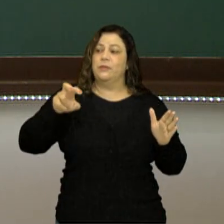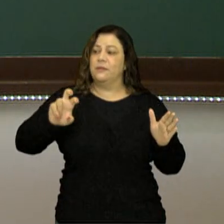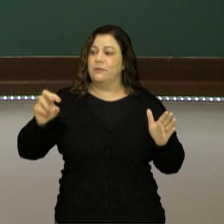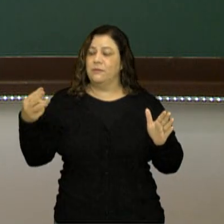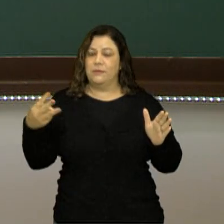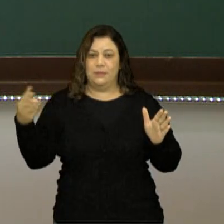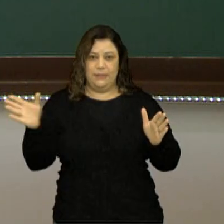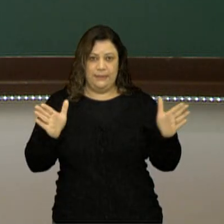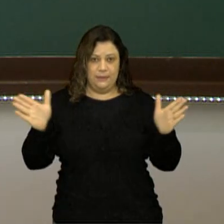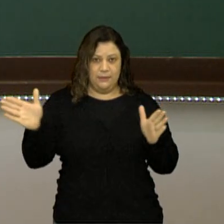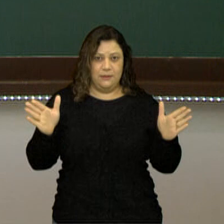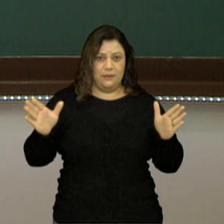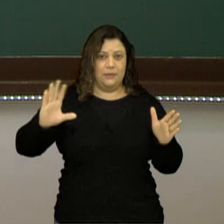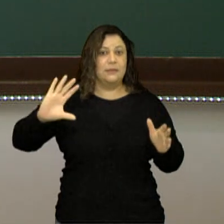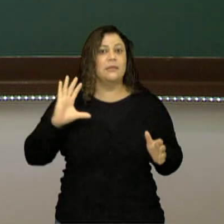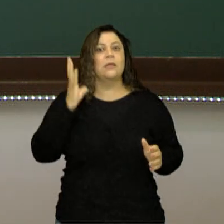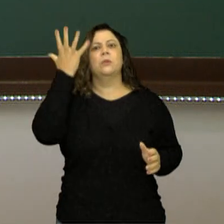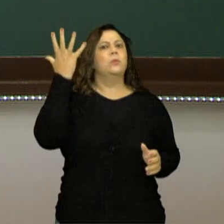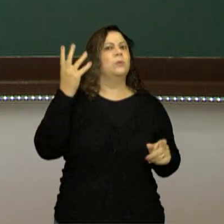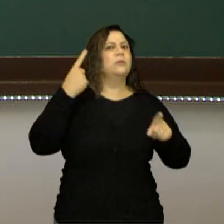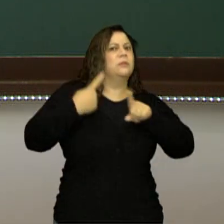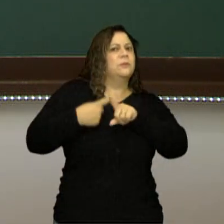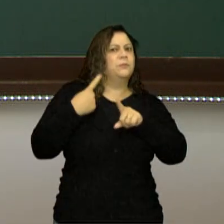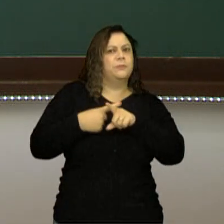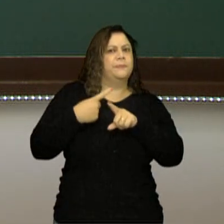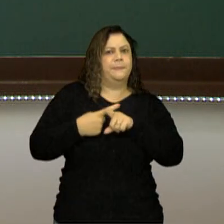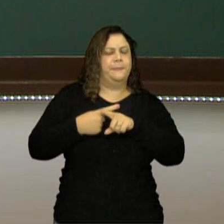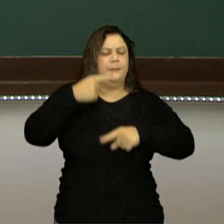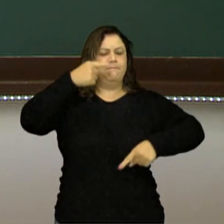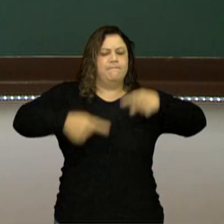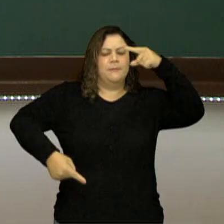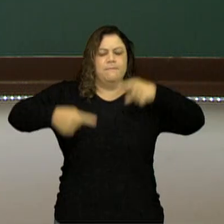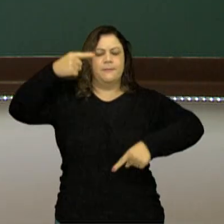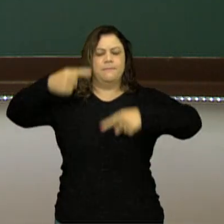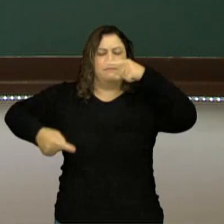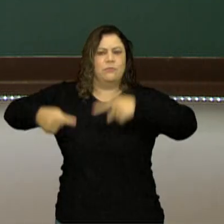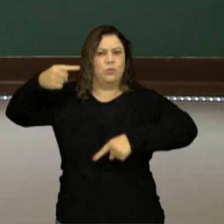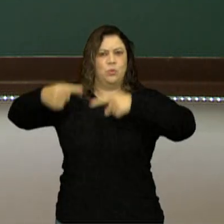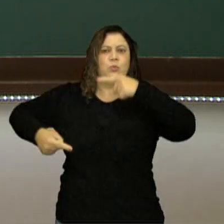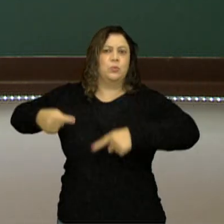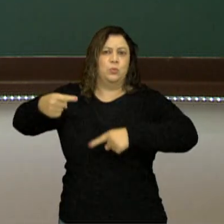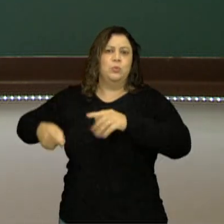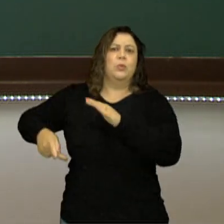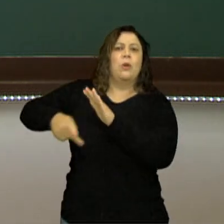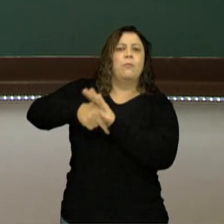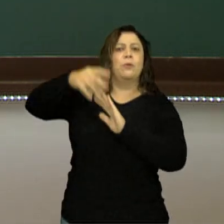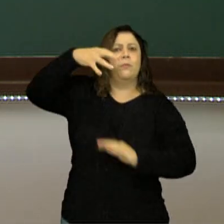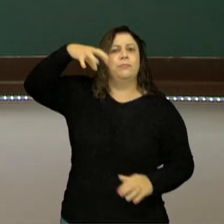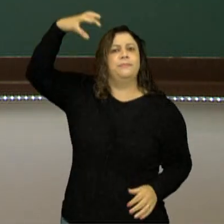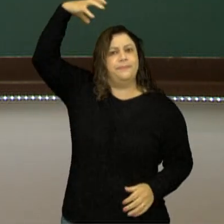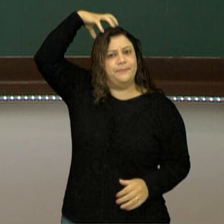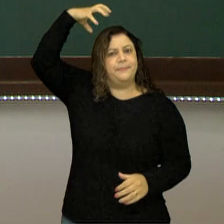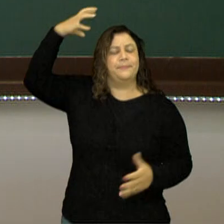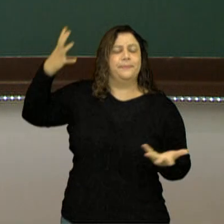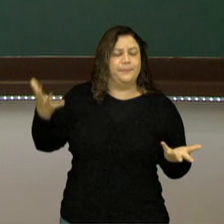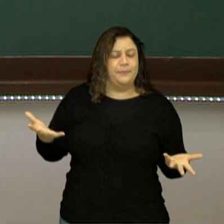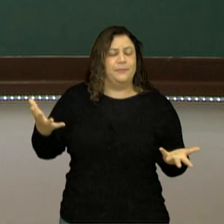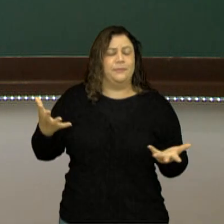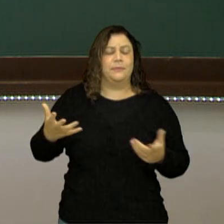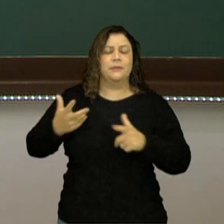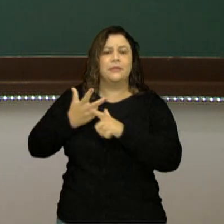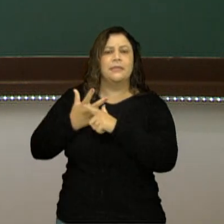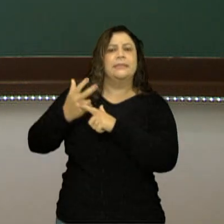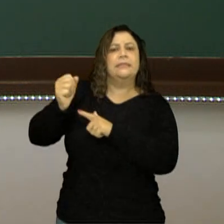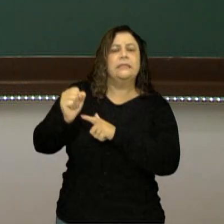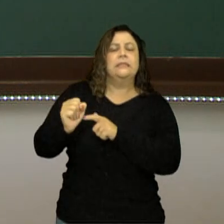1453, ocorreu pela disputa do trono francês. Então o rei inglês queria tomar o trono francês, mas